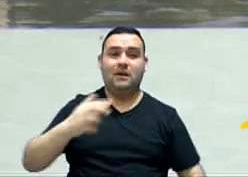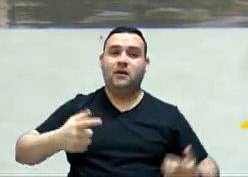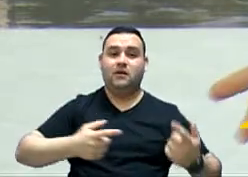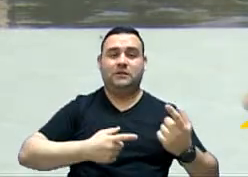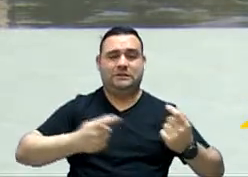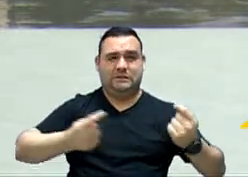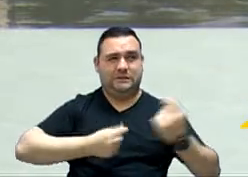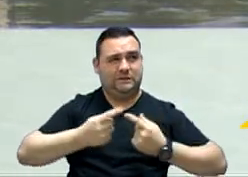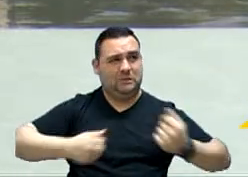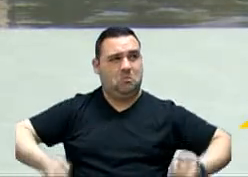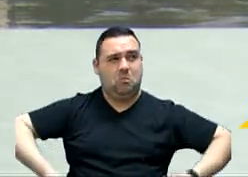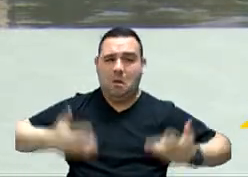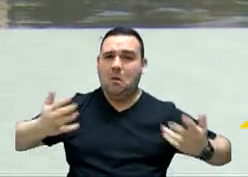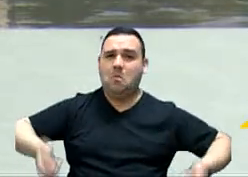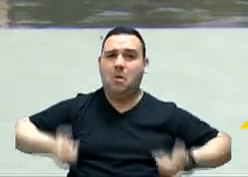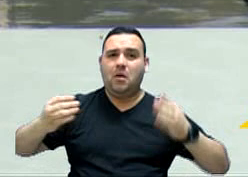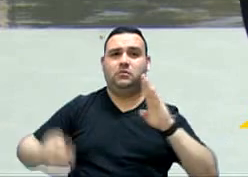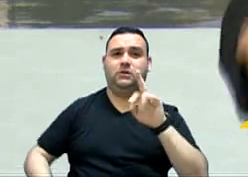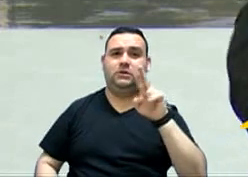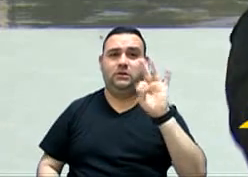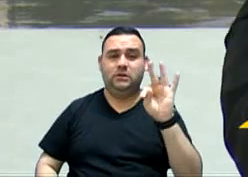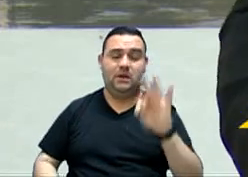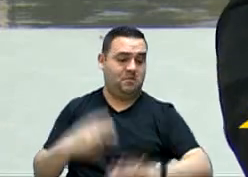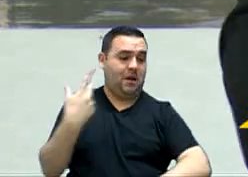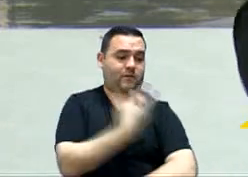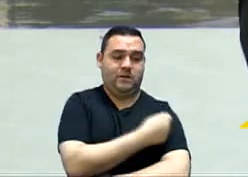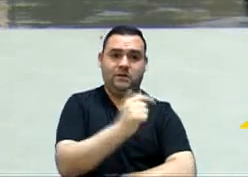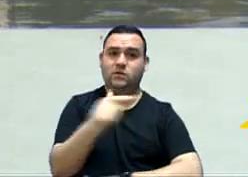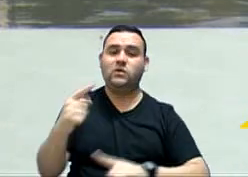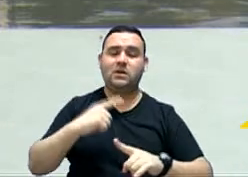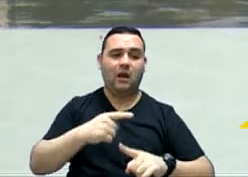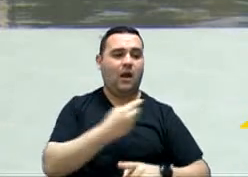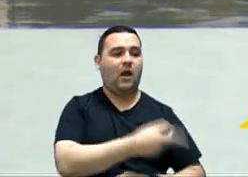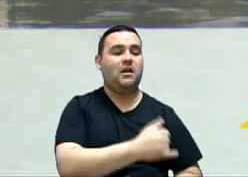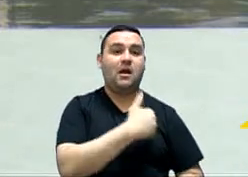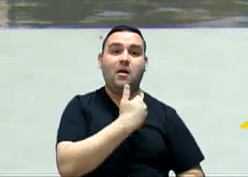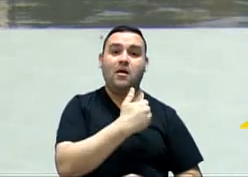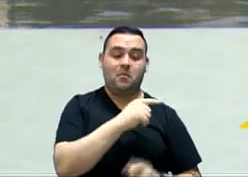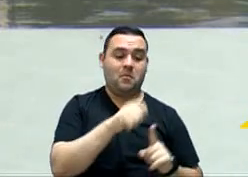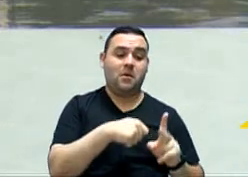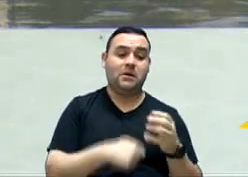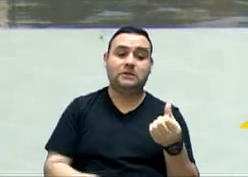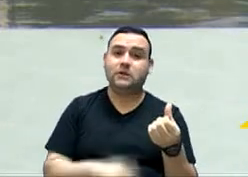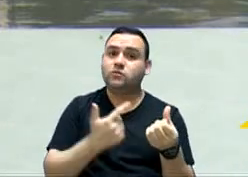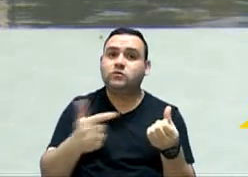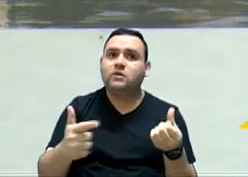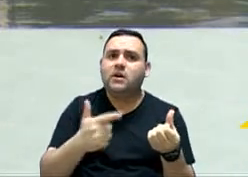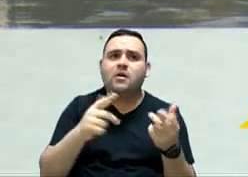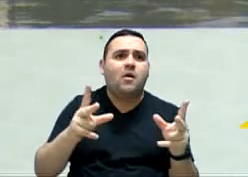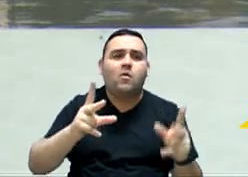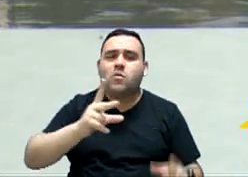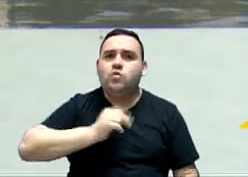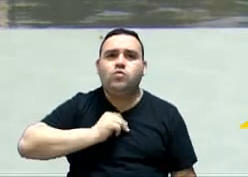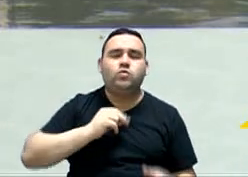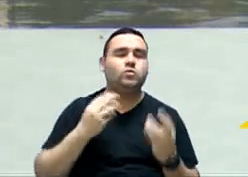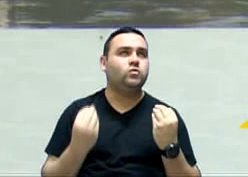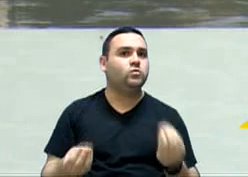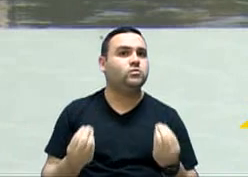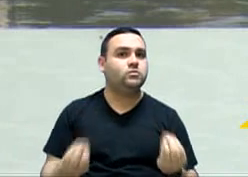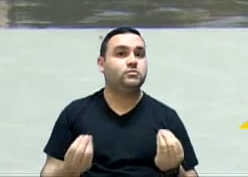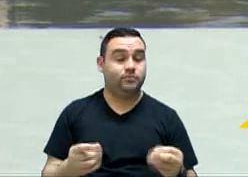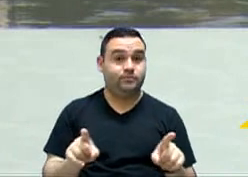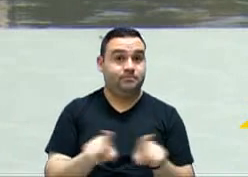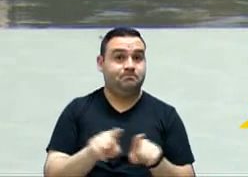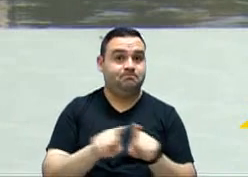gastando milhões com o BRT e não tem uma vacina para dar numa criança de 6 meses... Isso é um absurdo. Também a